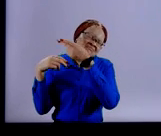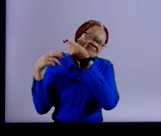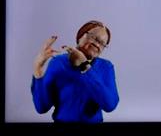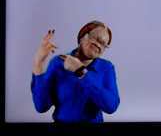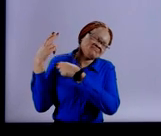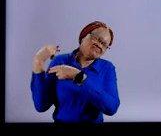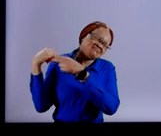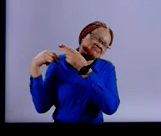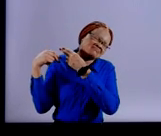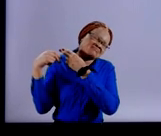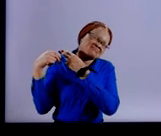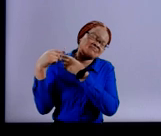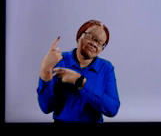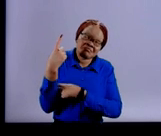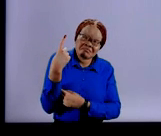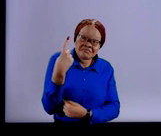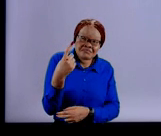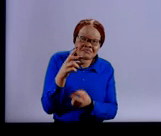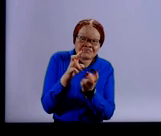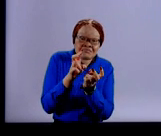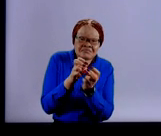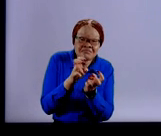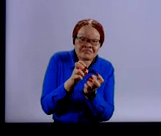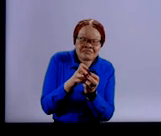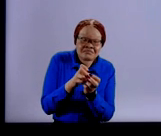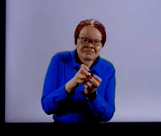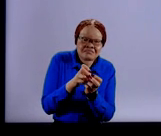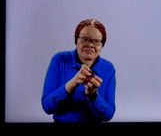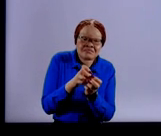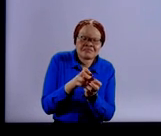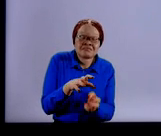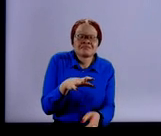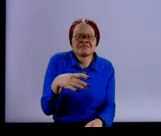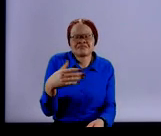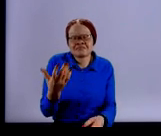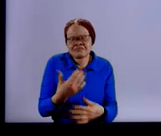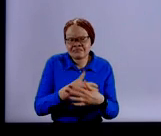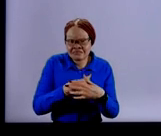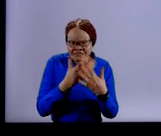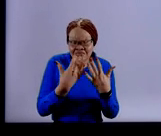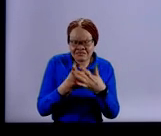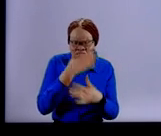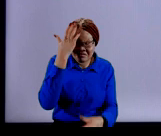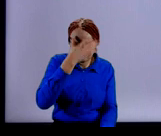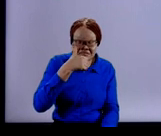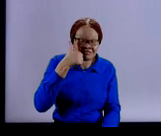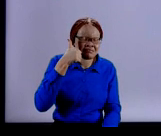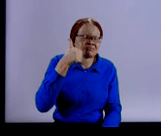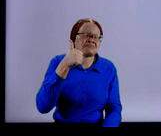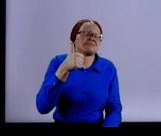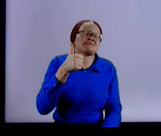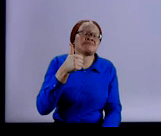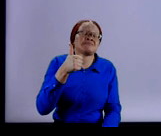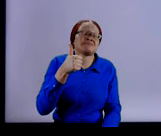uma vez um rato temos uma um na frase um belo dia temos